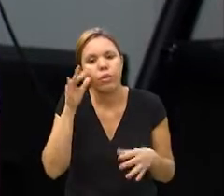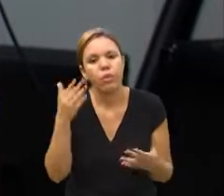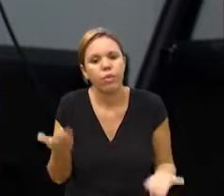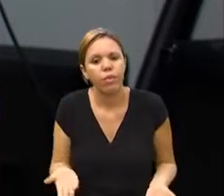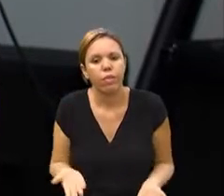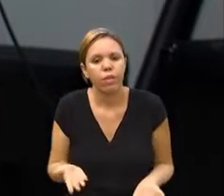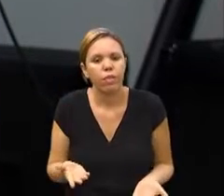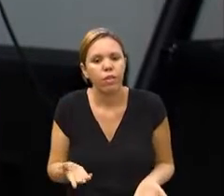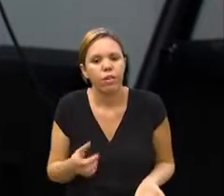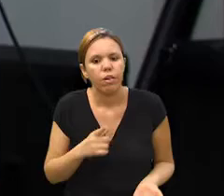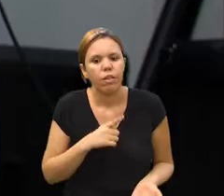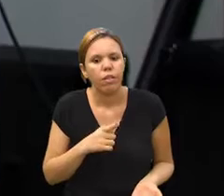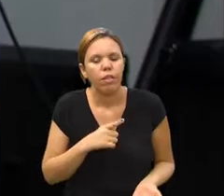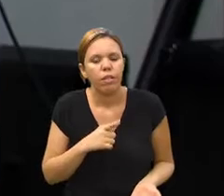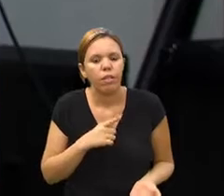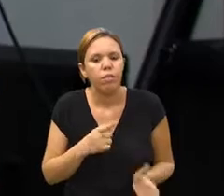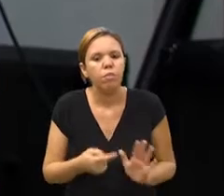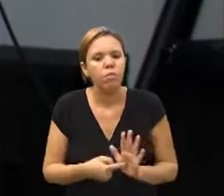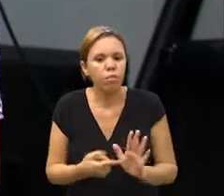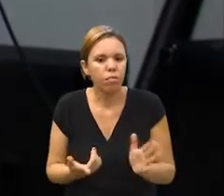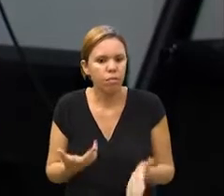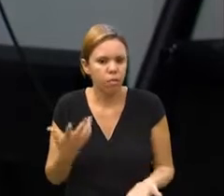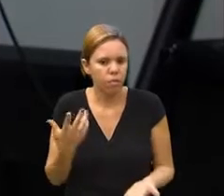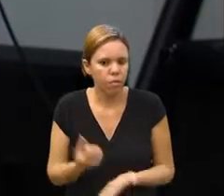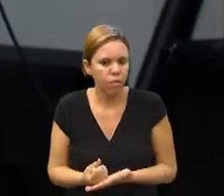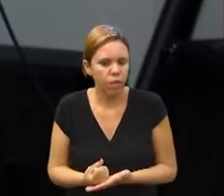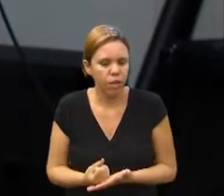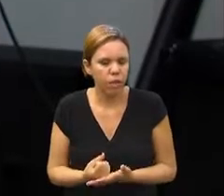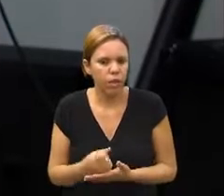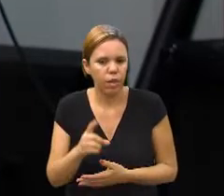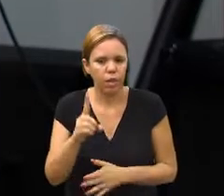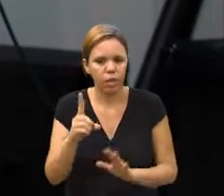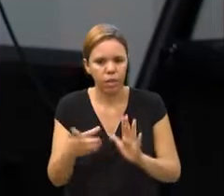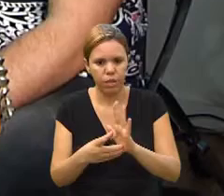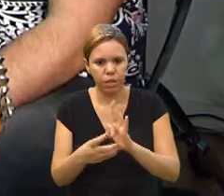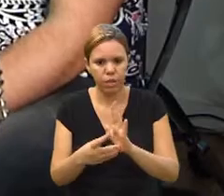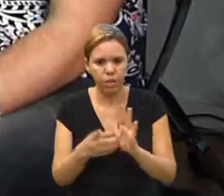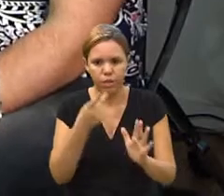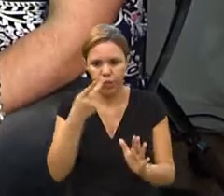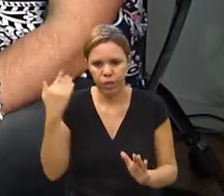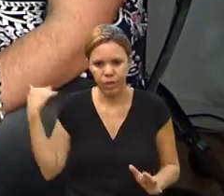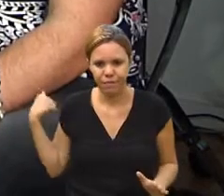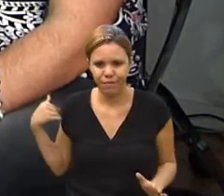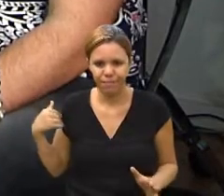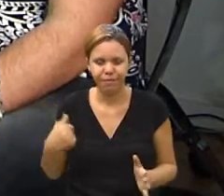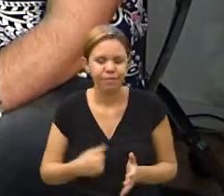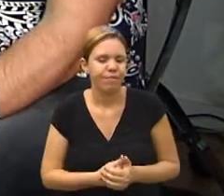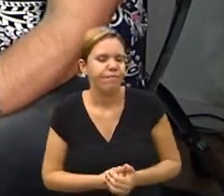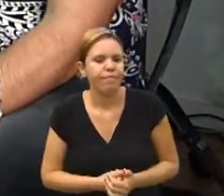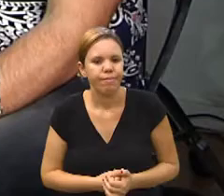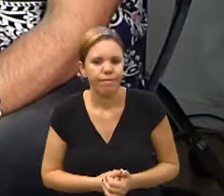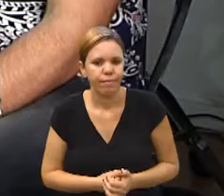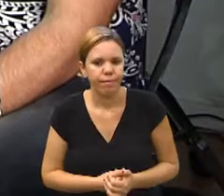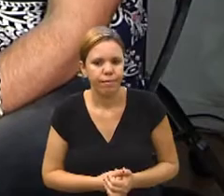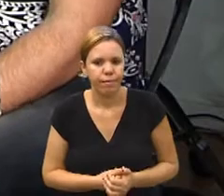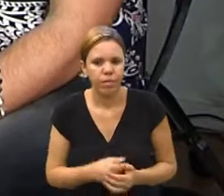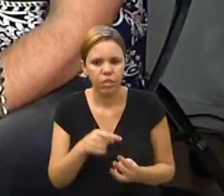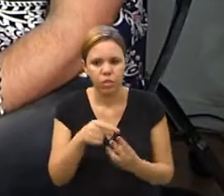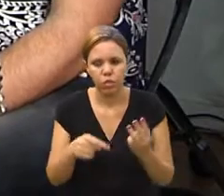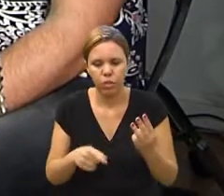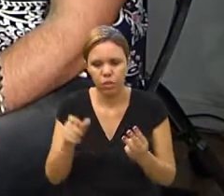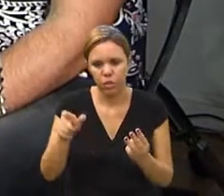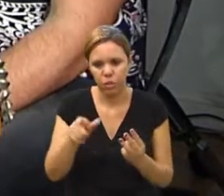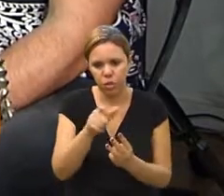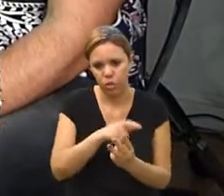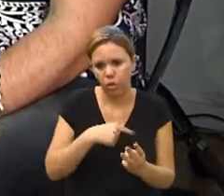curiosidade, tenha sido a gravação daquele DVD que eu falei, né? O MZ Trio Live Studio Sessions,